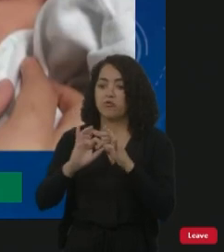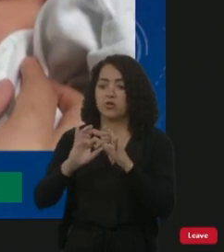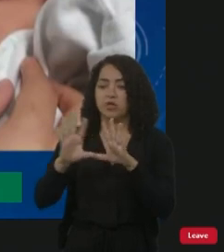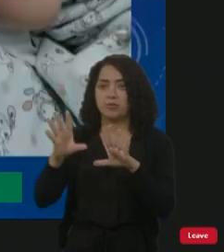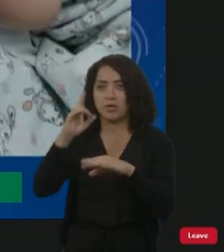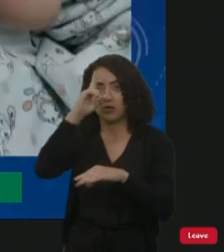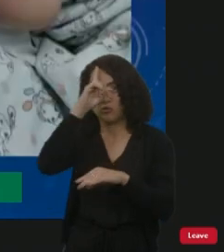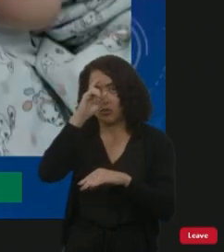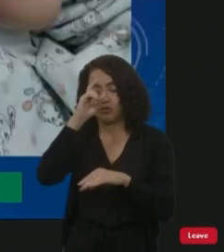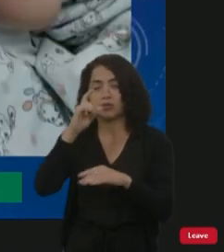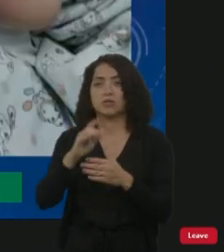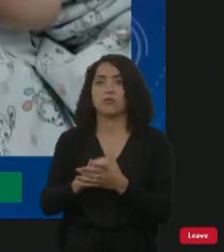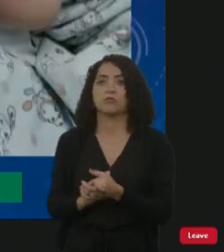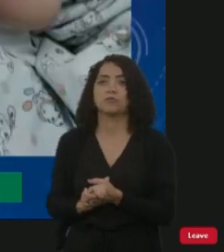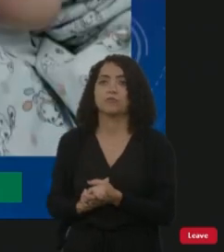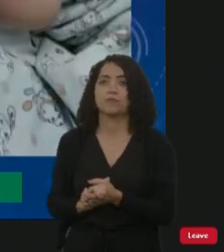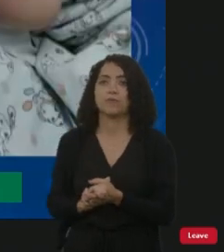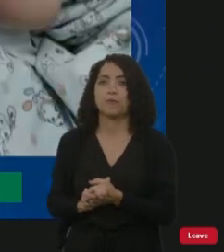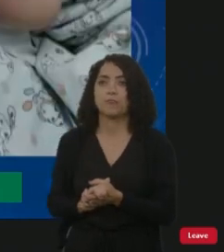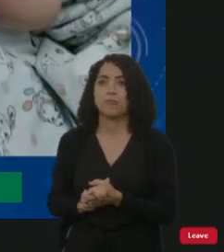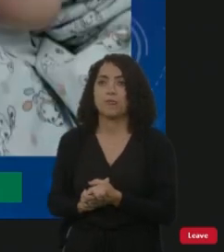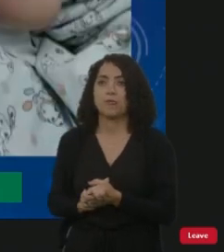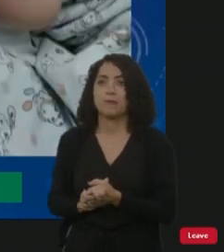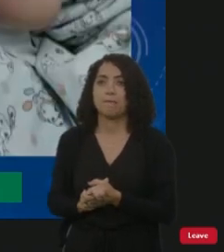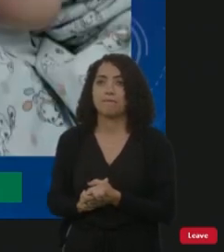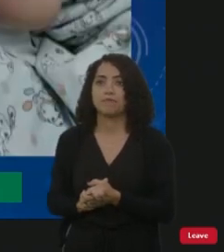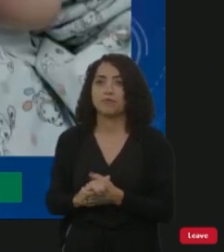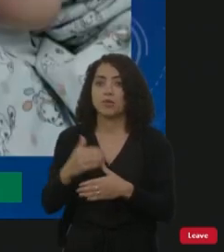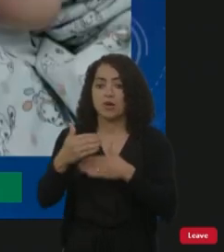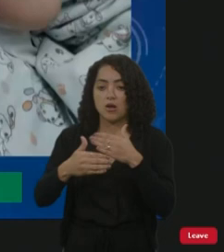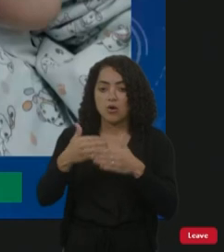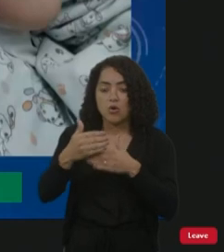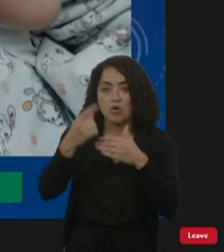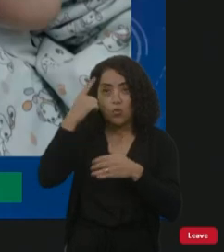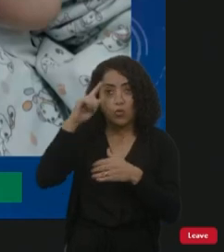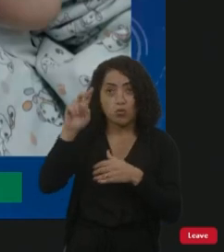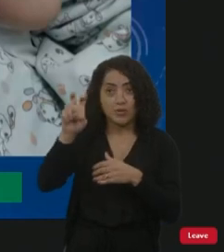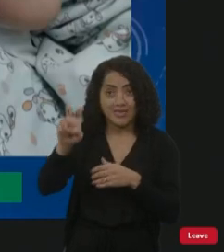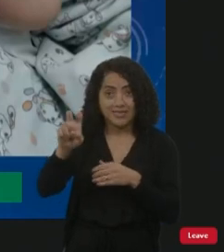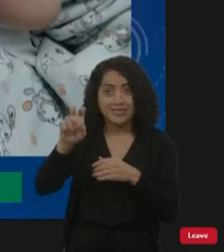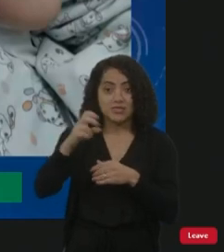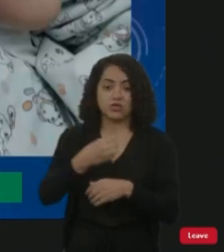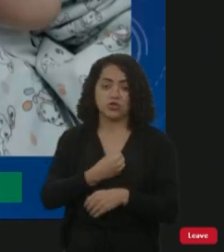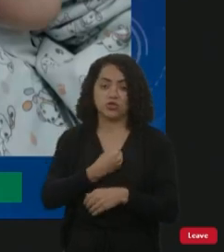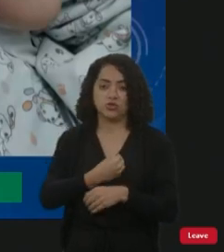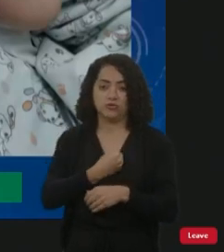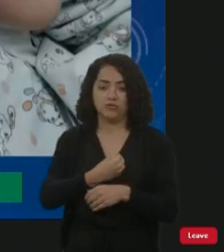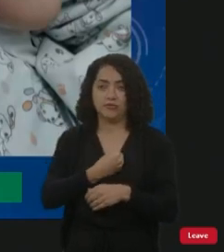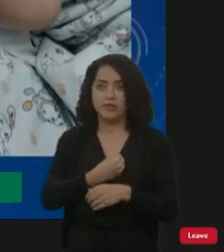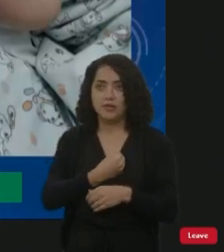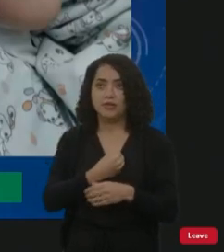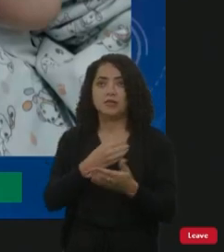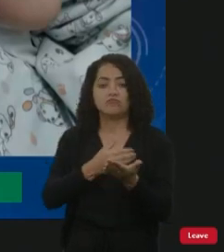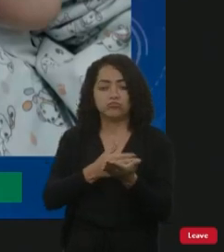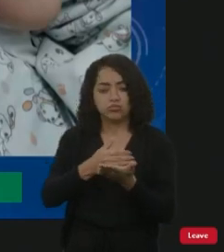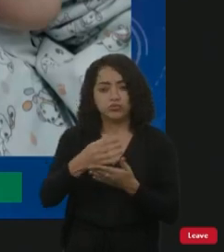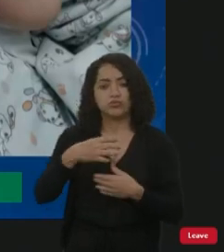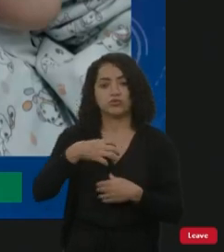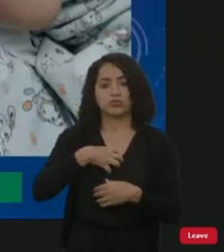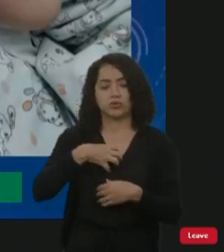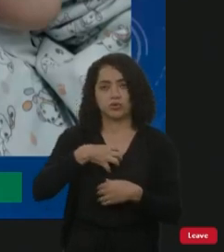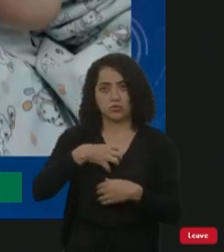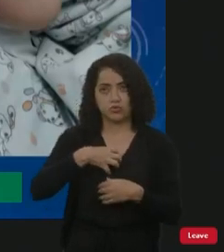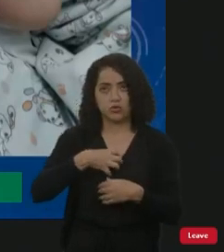4 dias de vida. Tá? Com 15 dias de vida, começaram mais sintomas de